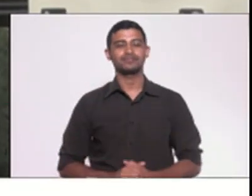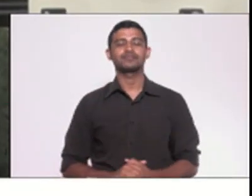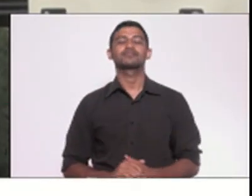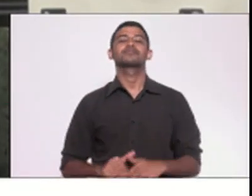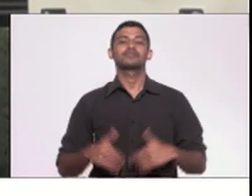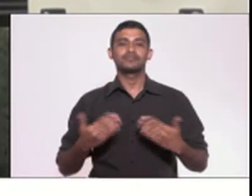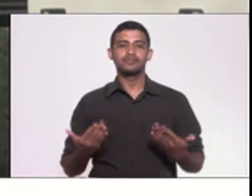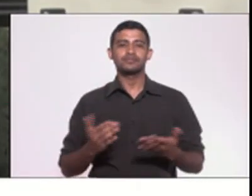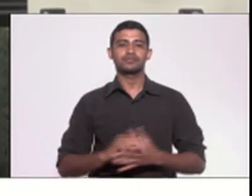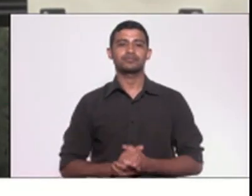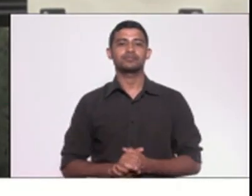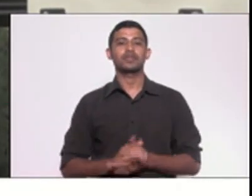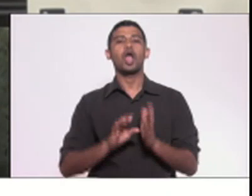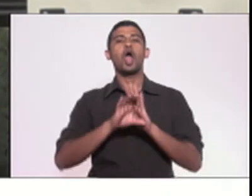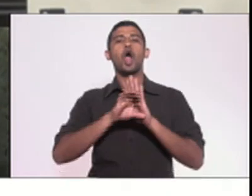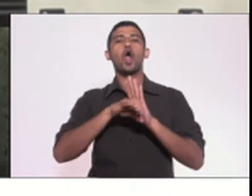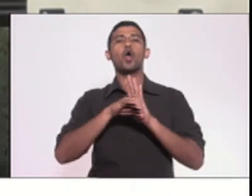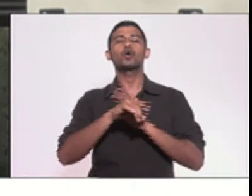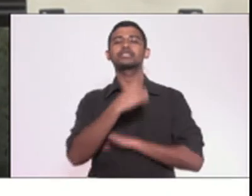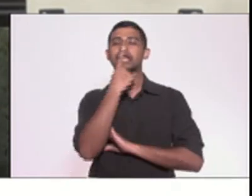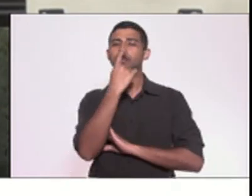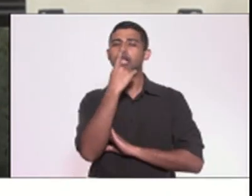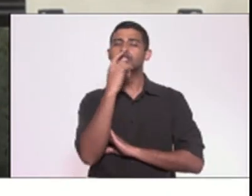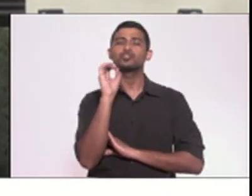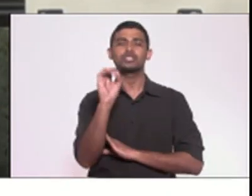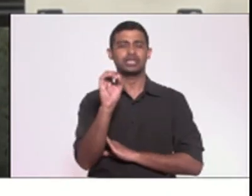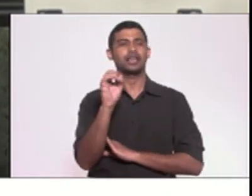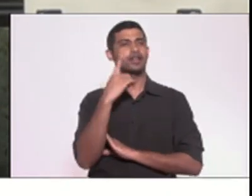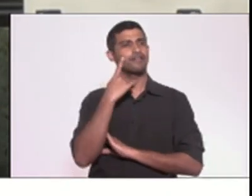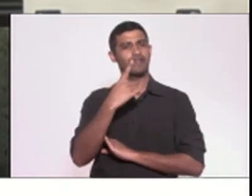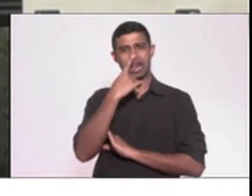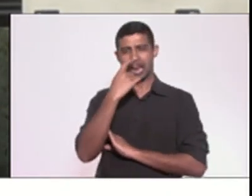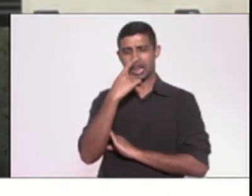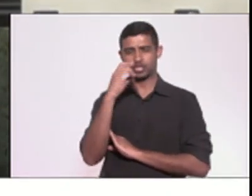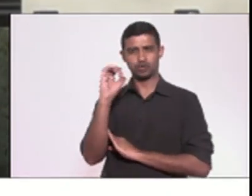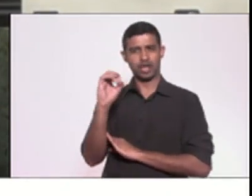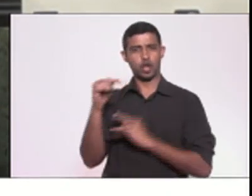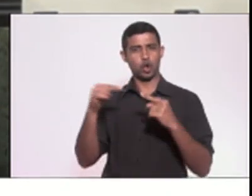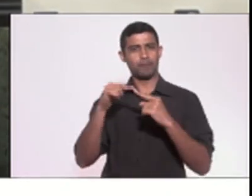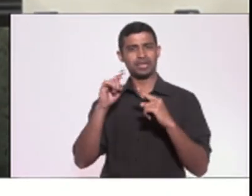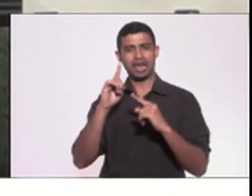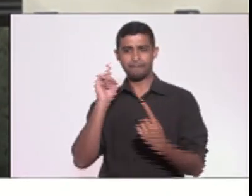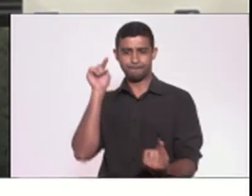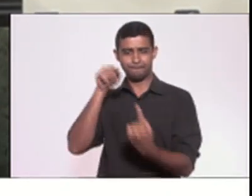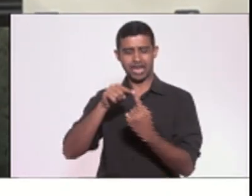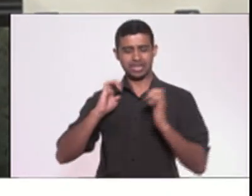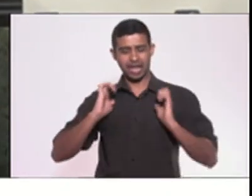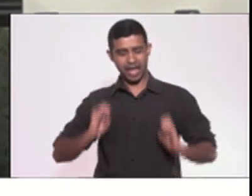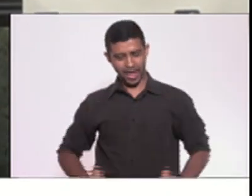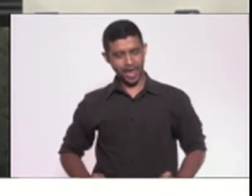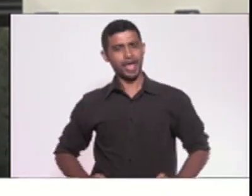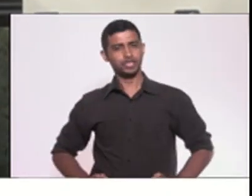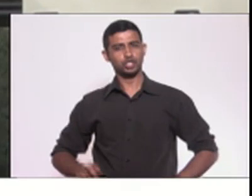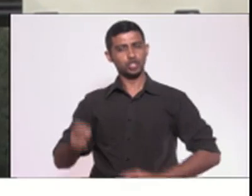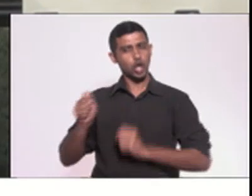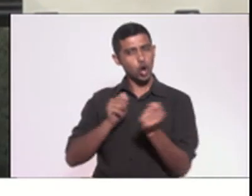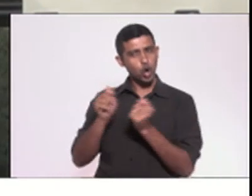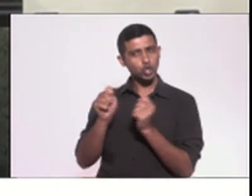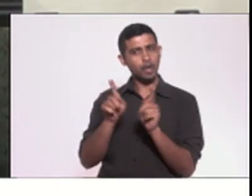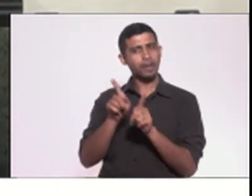Bom, conceito Lixo Zero. Lixo Zero é uma meta ética, econômica, eficiente e